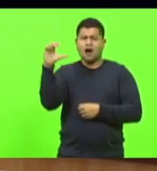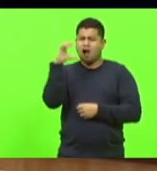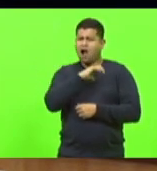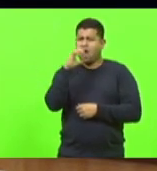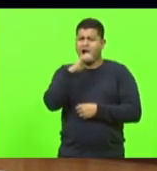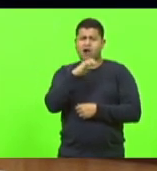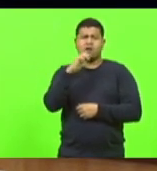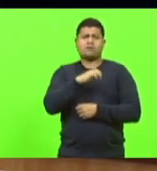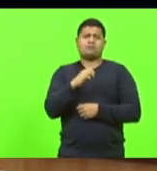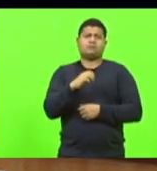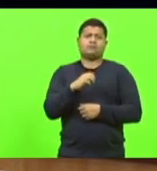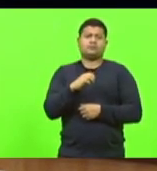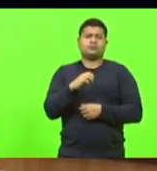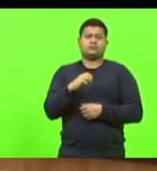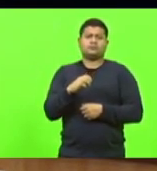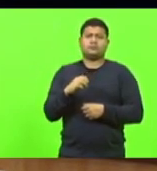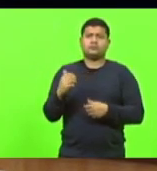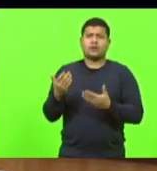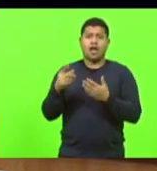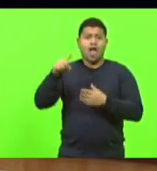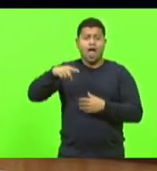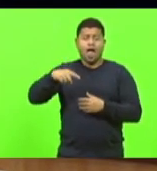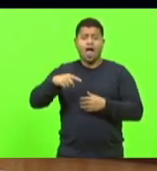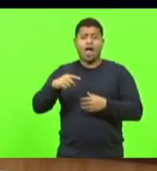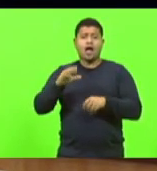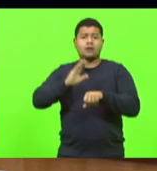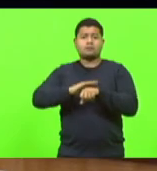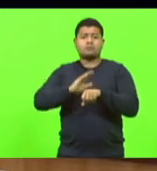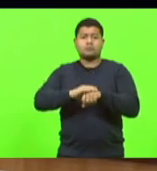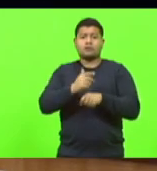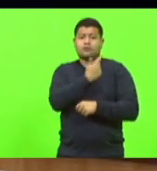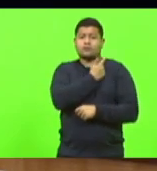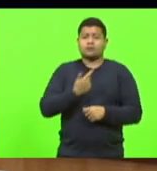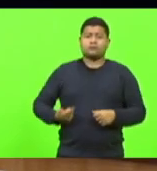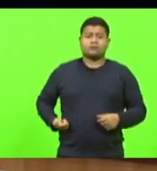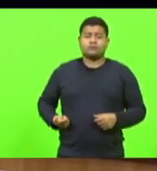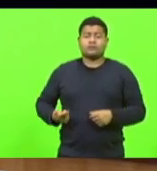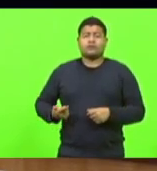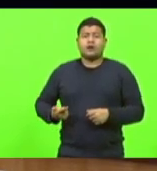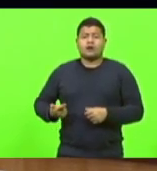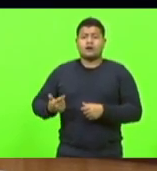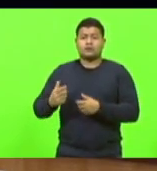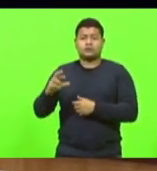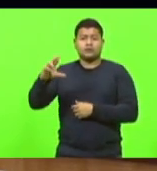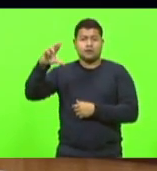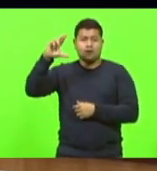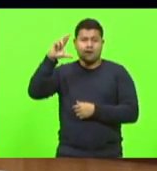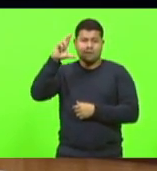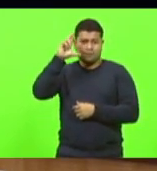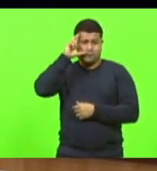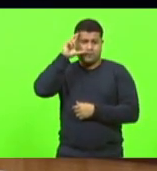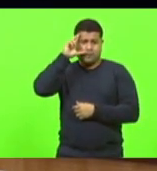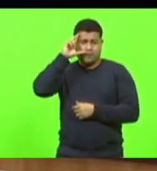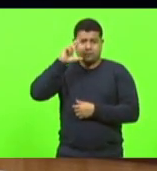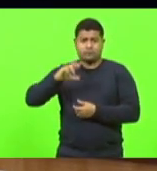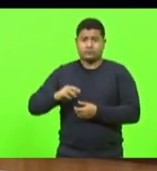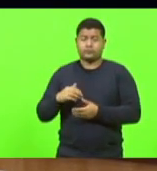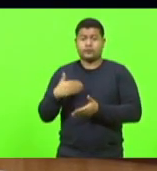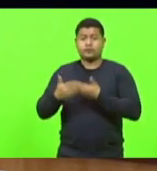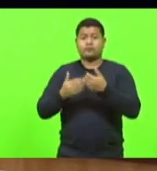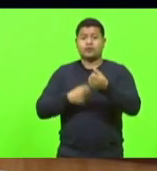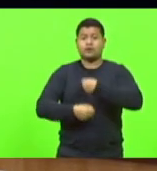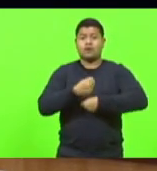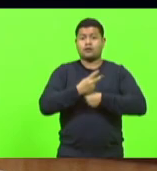muito controverso era o governo Colombo em 2007 governo do Luiz Henrique eu não estava aqui